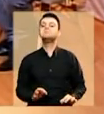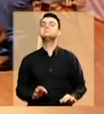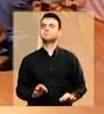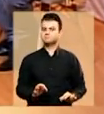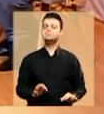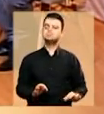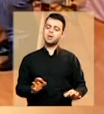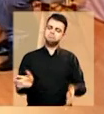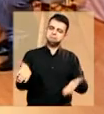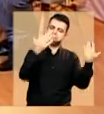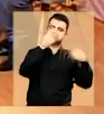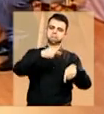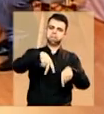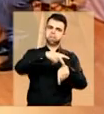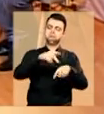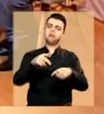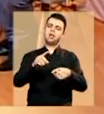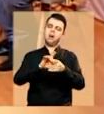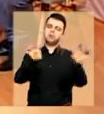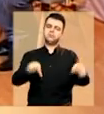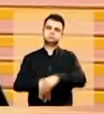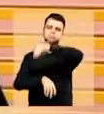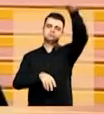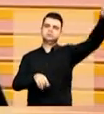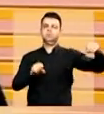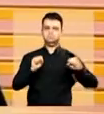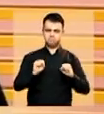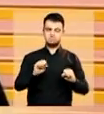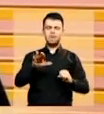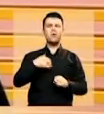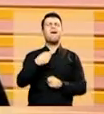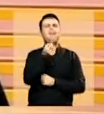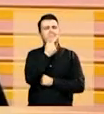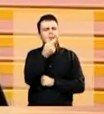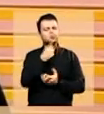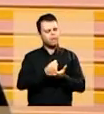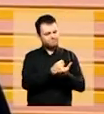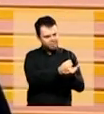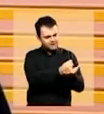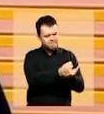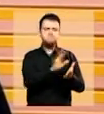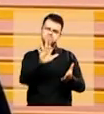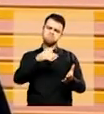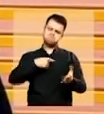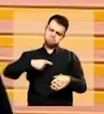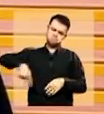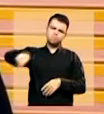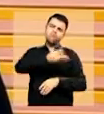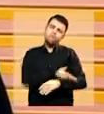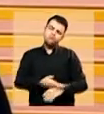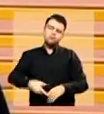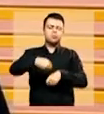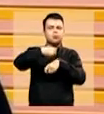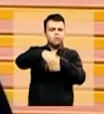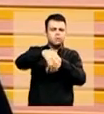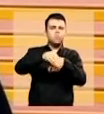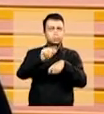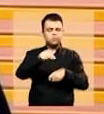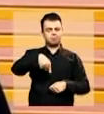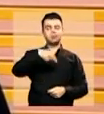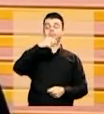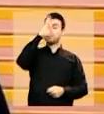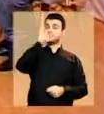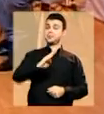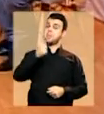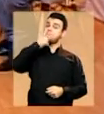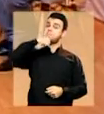o mínimo necessário para o país que ele vai. Agora, a questão de medicamento, O que a gente sempre indica, assim, a mãe brasileira se deixa.